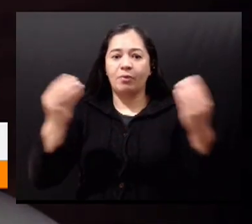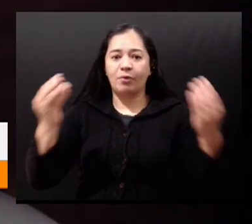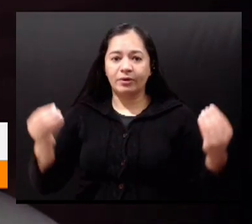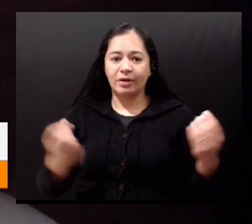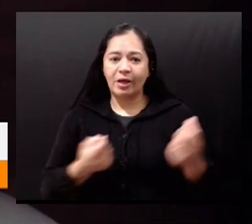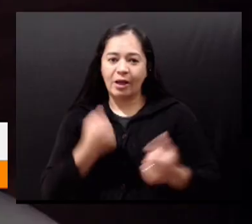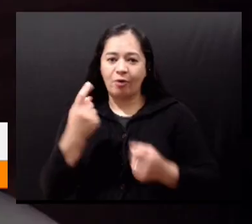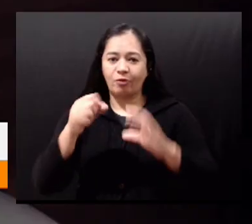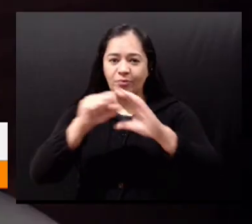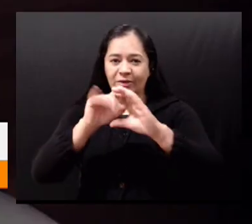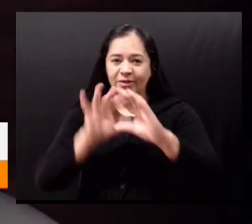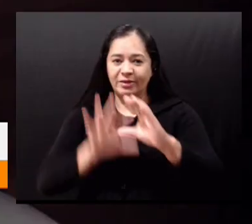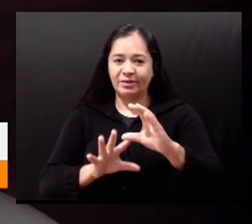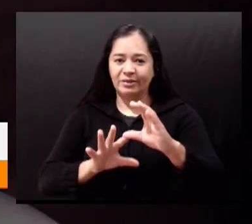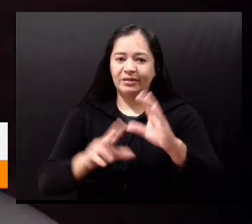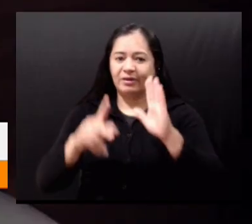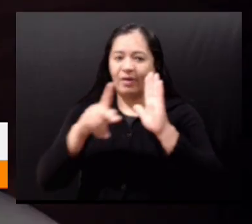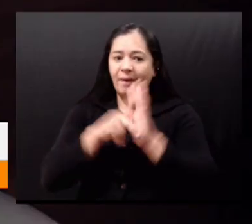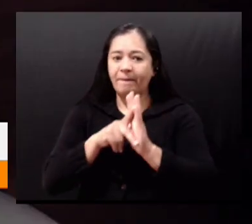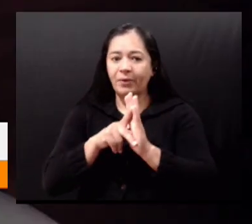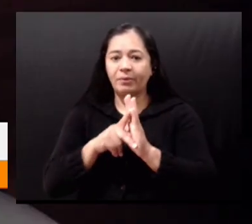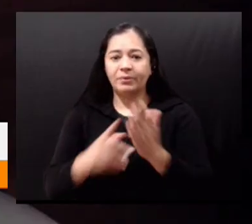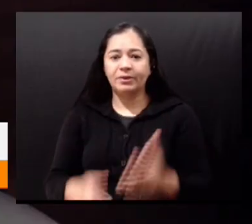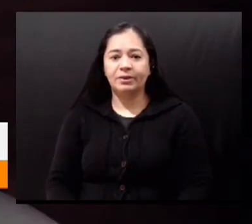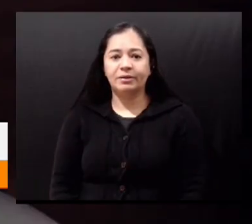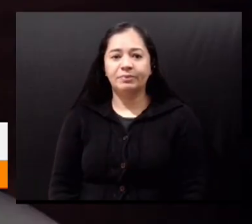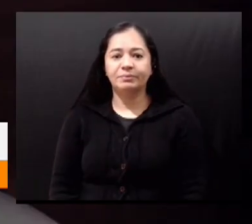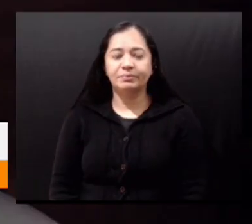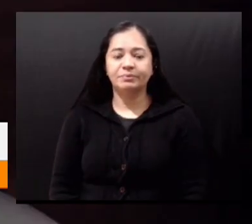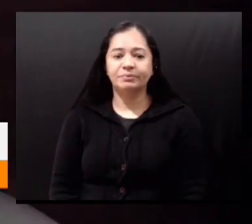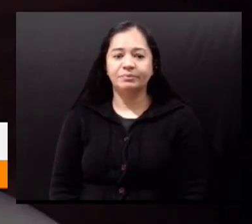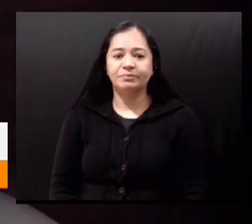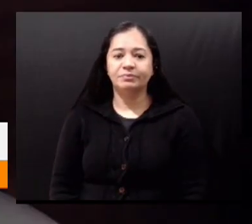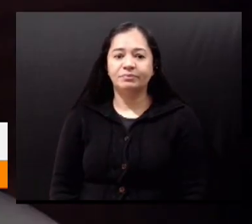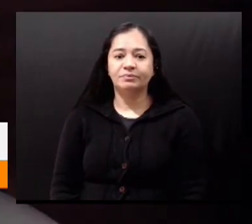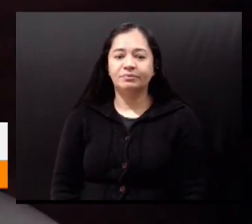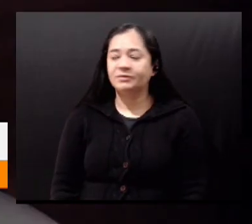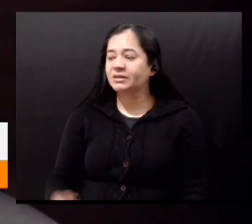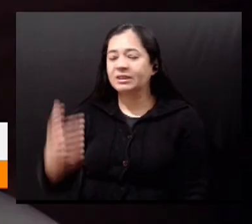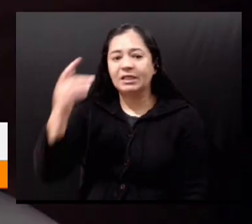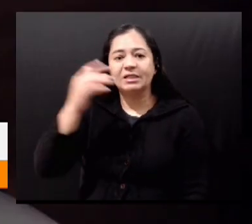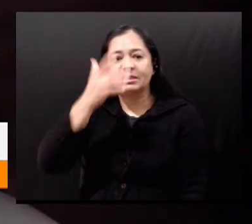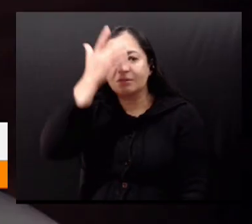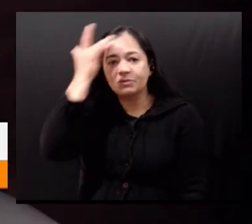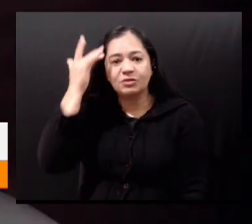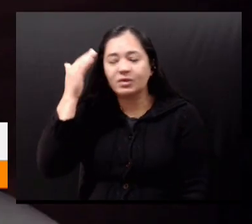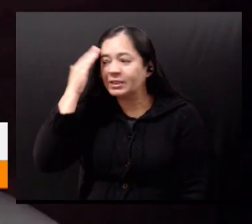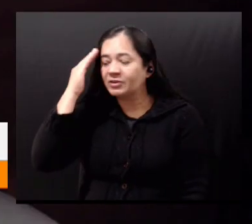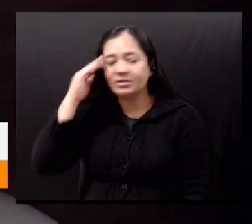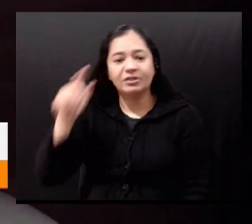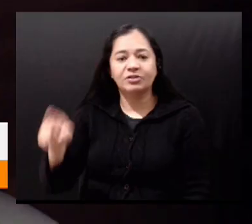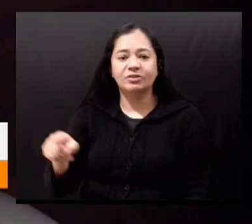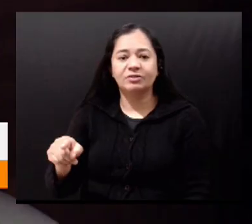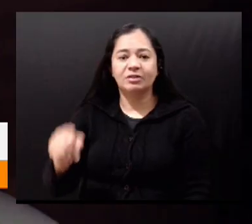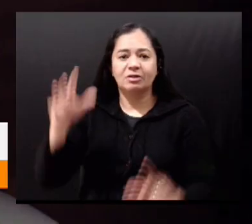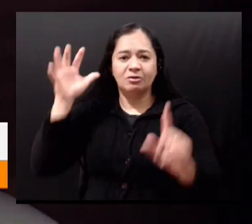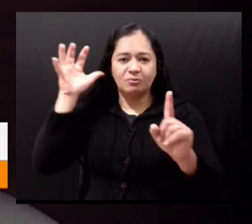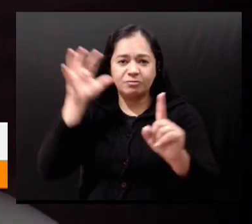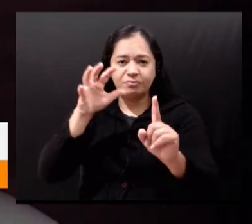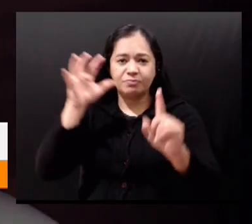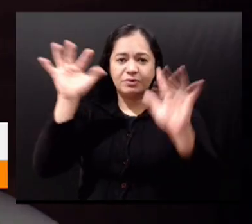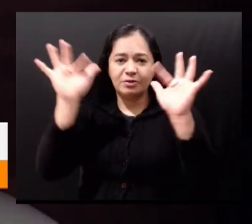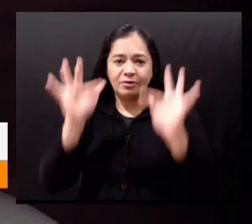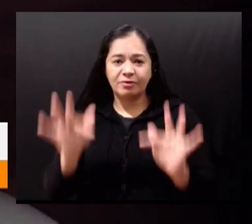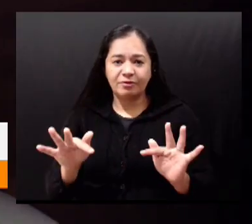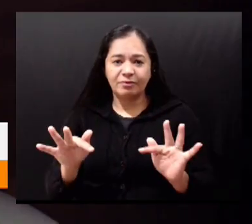Uhum. específicas, era muito incompreendido. Então, assim, né, a pressão por felicidade é a